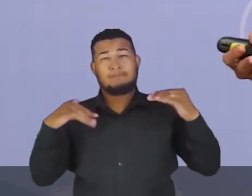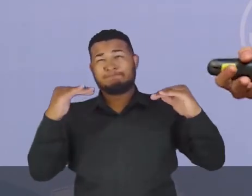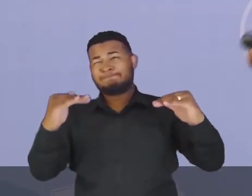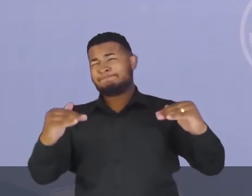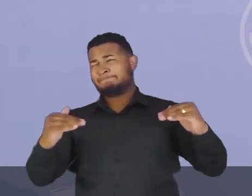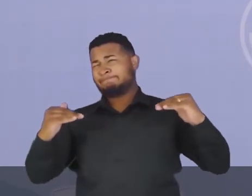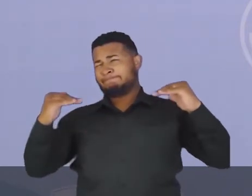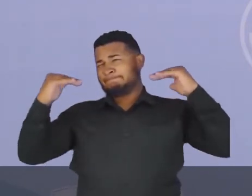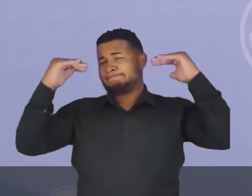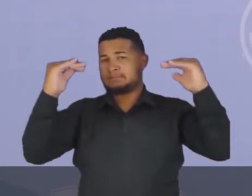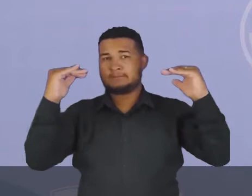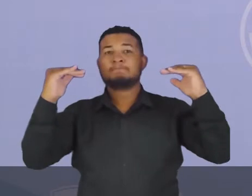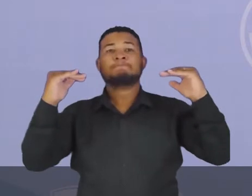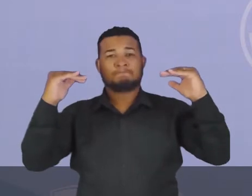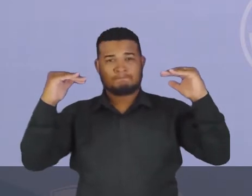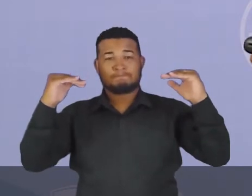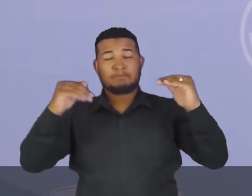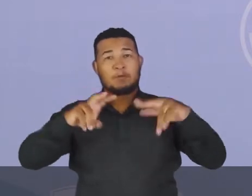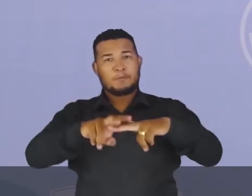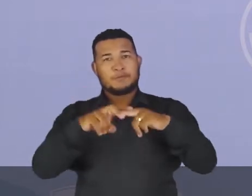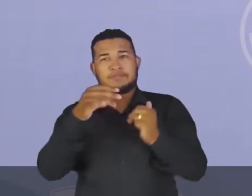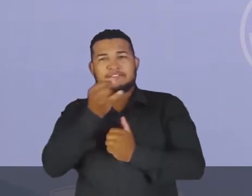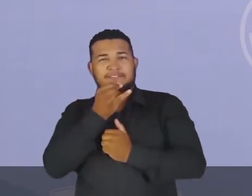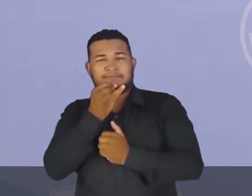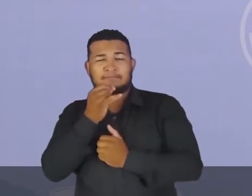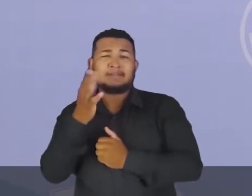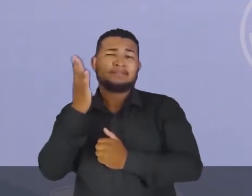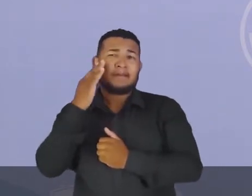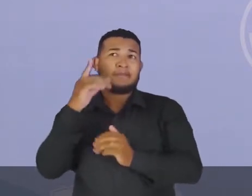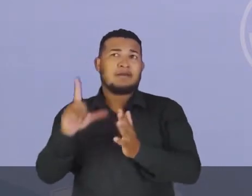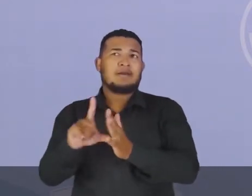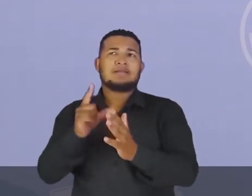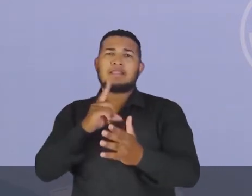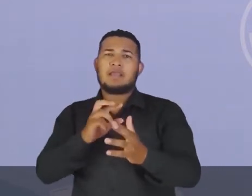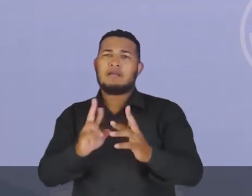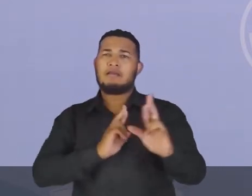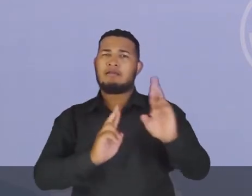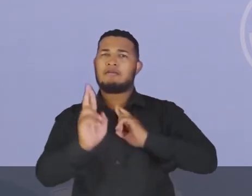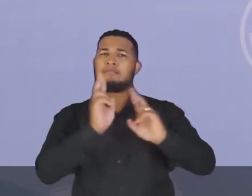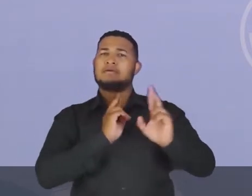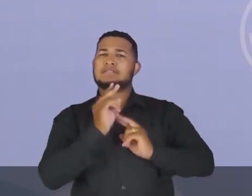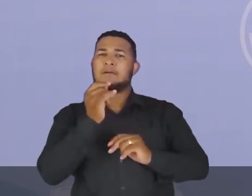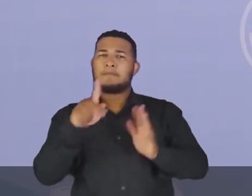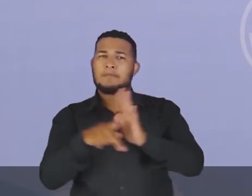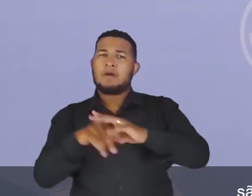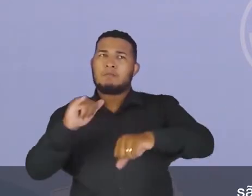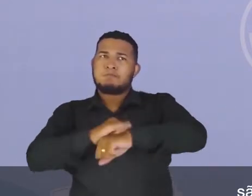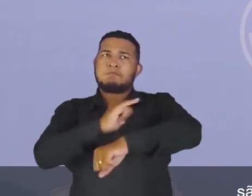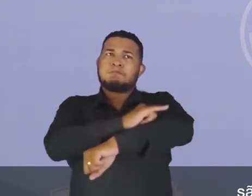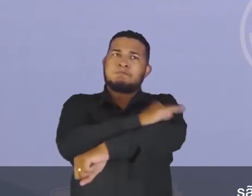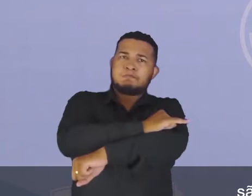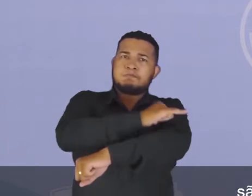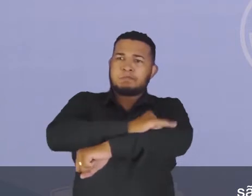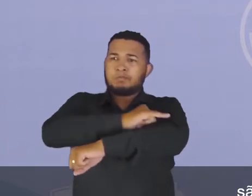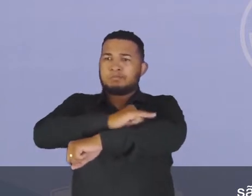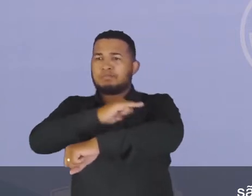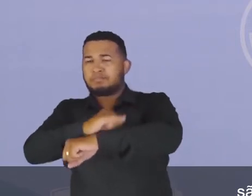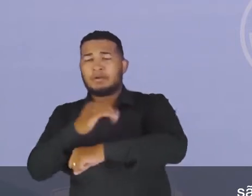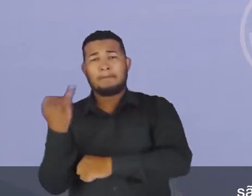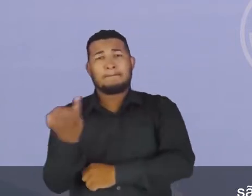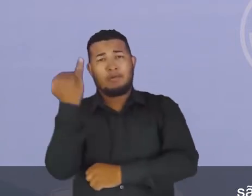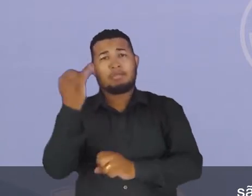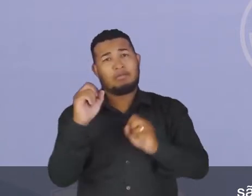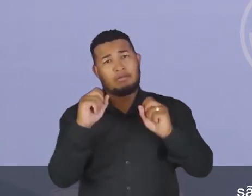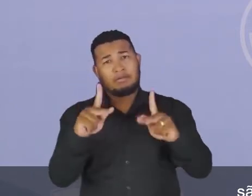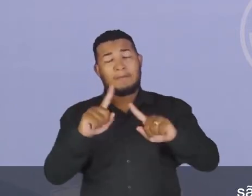elevado. Então, né, a partir, lógico, os resultados anteriores de classificação de obesidade, eles são importantes, mas se você